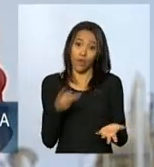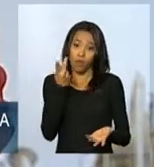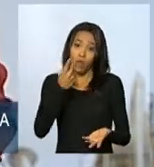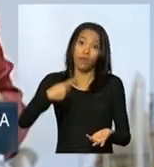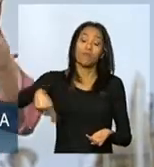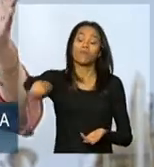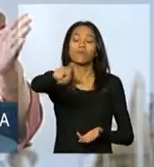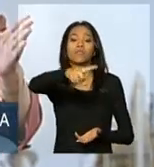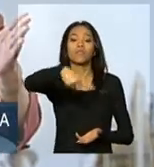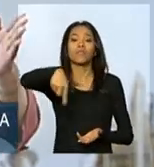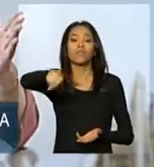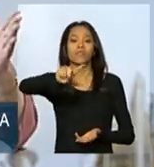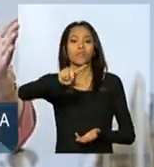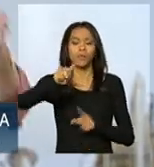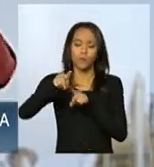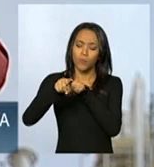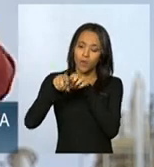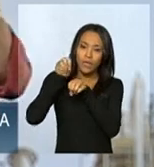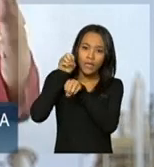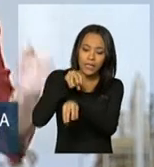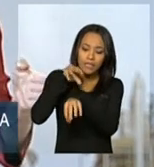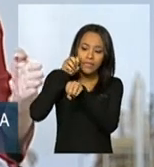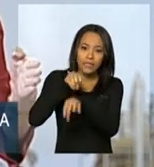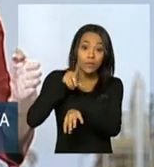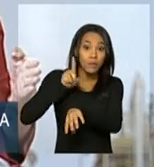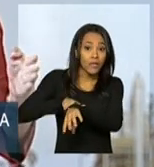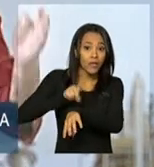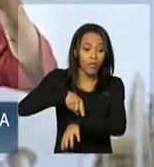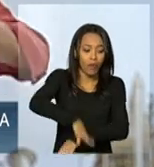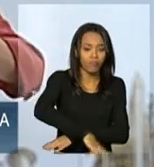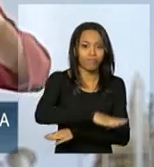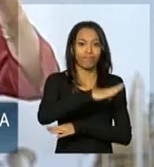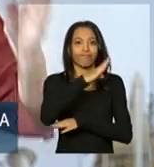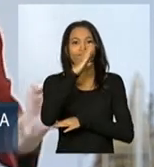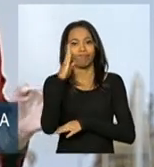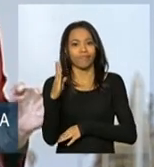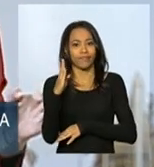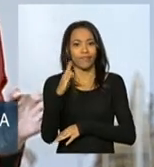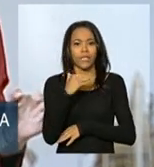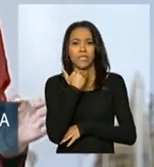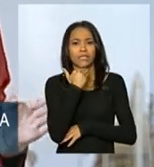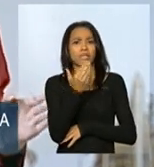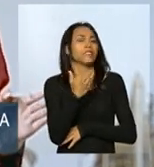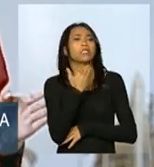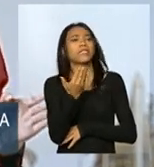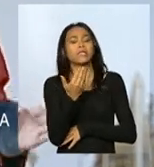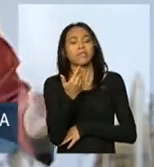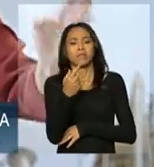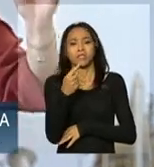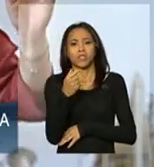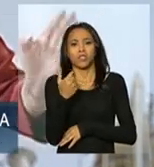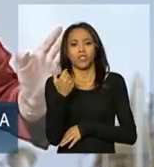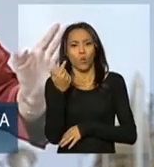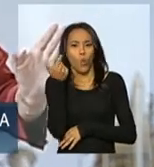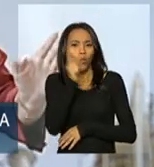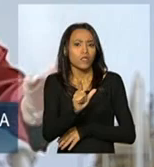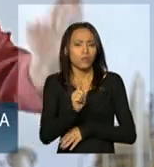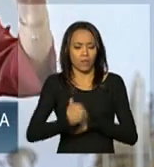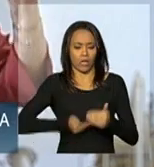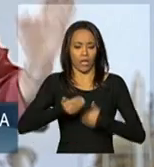vocês, o ensino em tempo integral. Ninguém chegou a se desenvolver